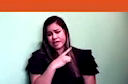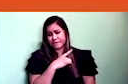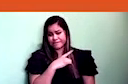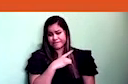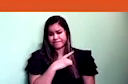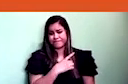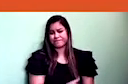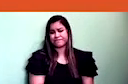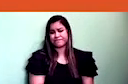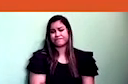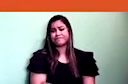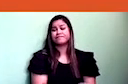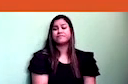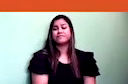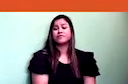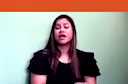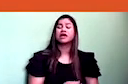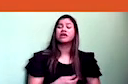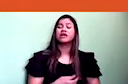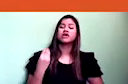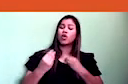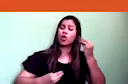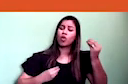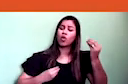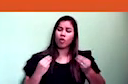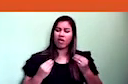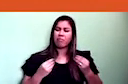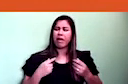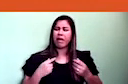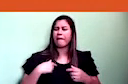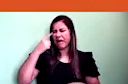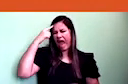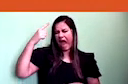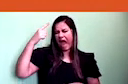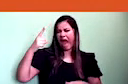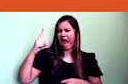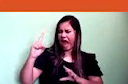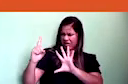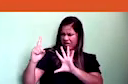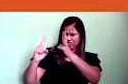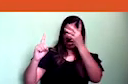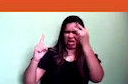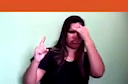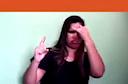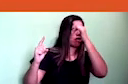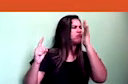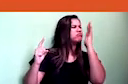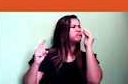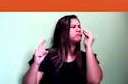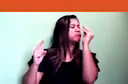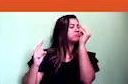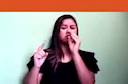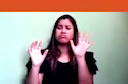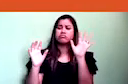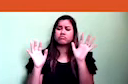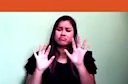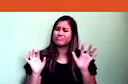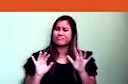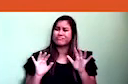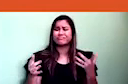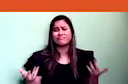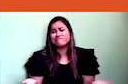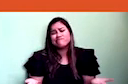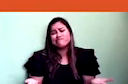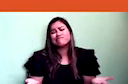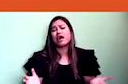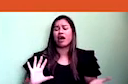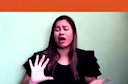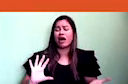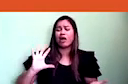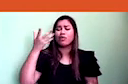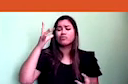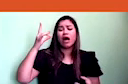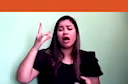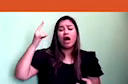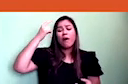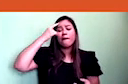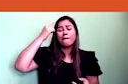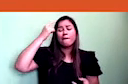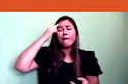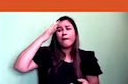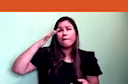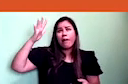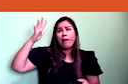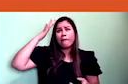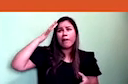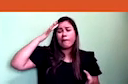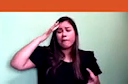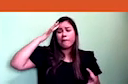muitas emoções, e elas são inevitáveis no nosso dia a dia. E eu estou tentando estabelecer para vocês poderem entender que